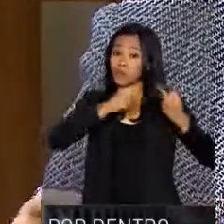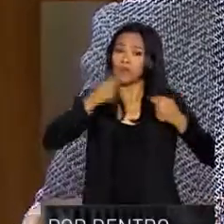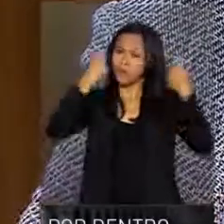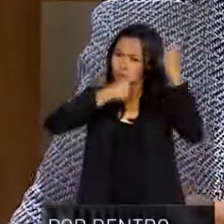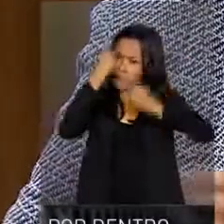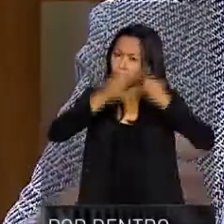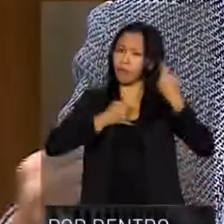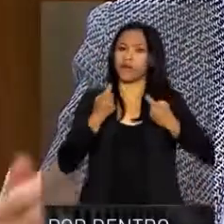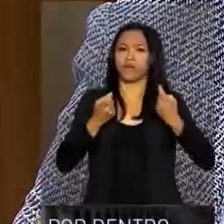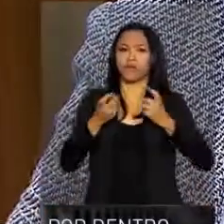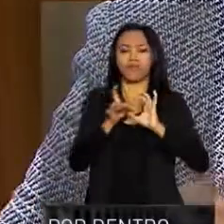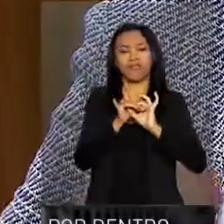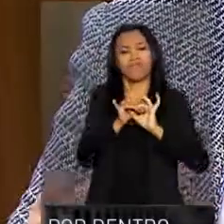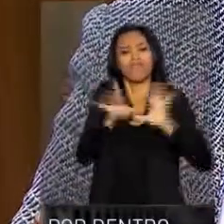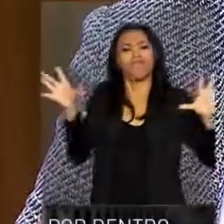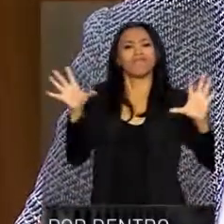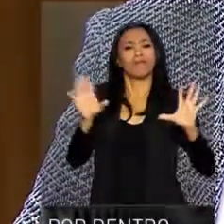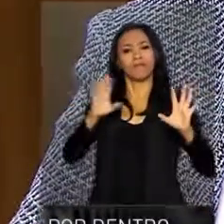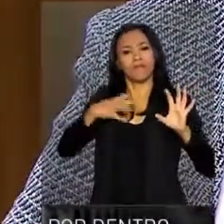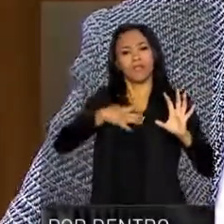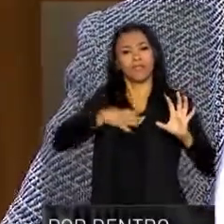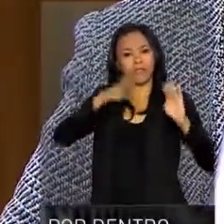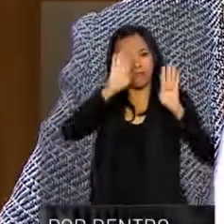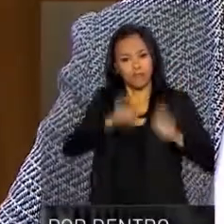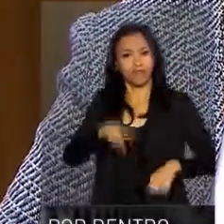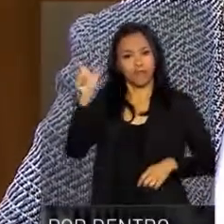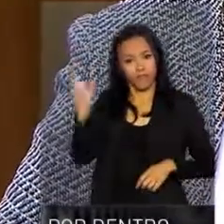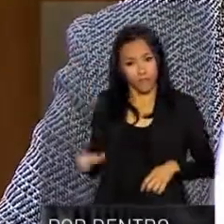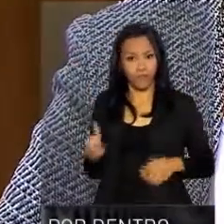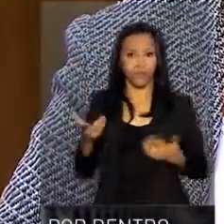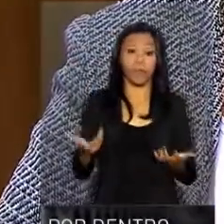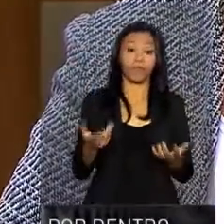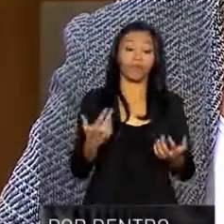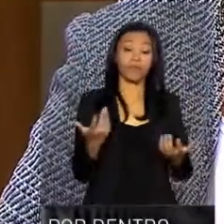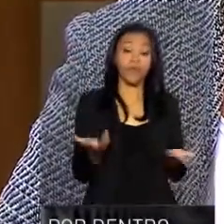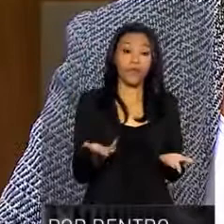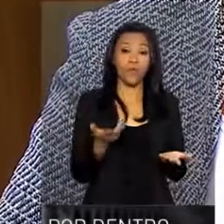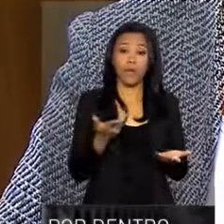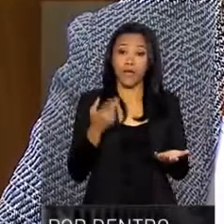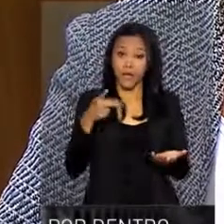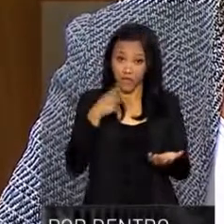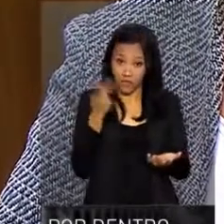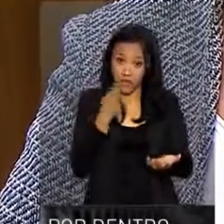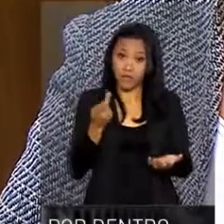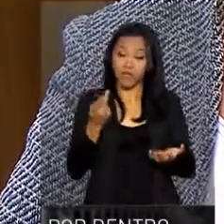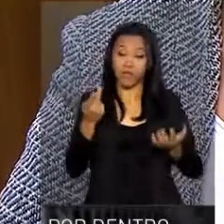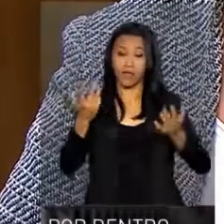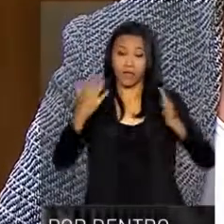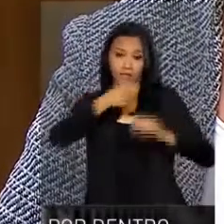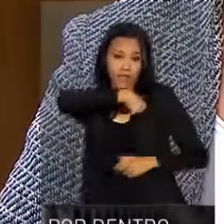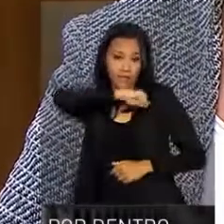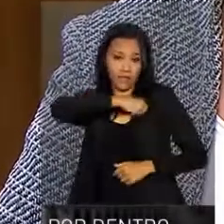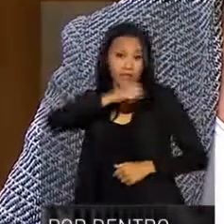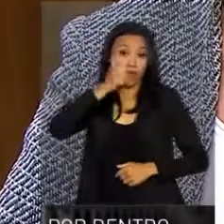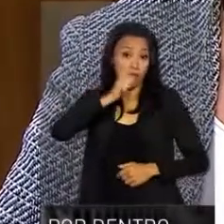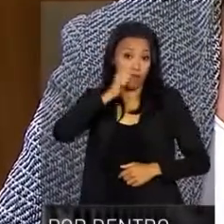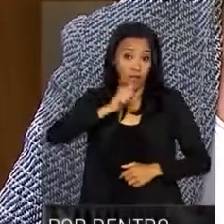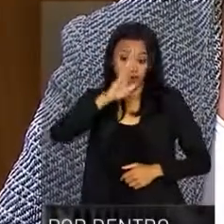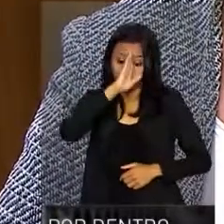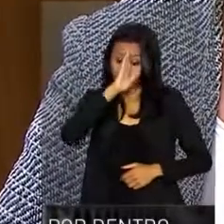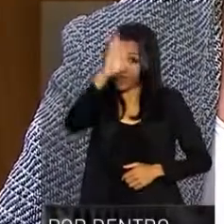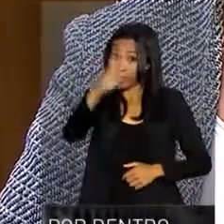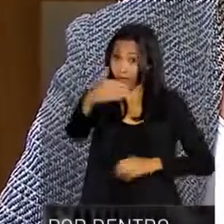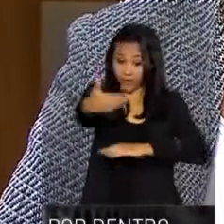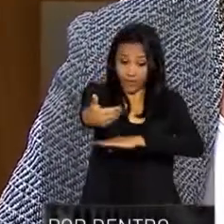rede que acho que nós falamos da rede de enfrentamento que que a a a delegacia da mulher é a porta de entrada nem